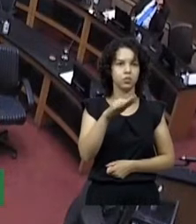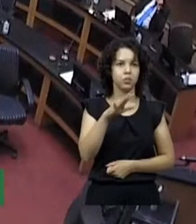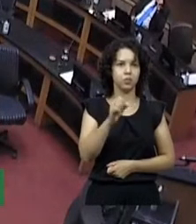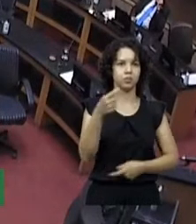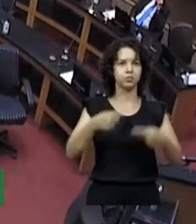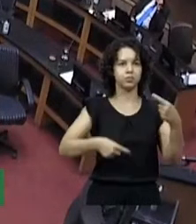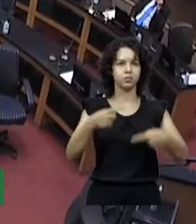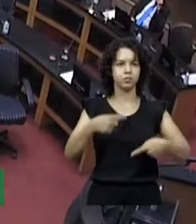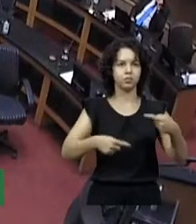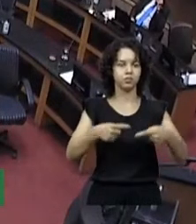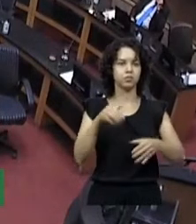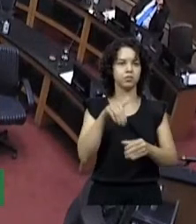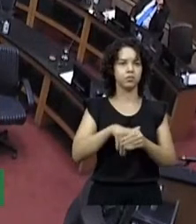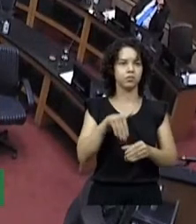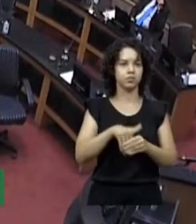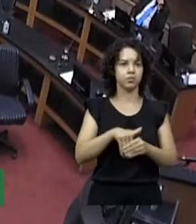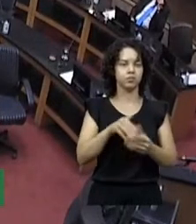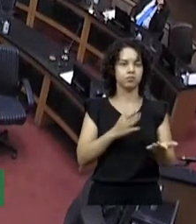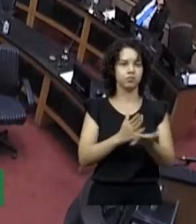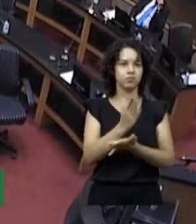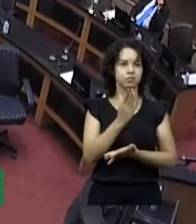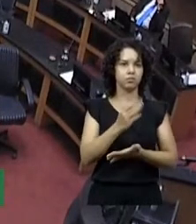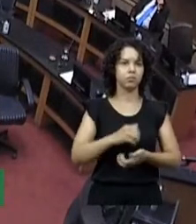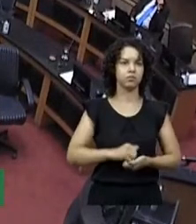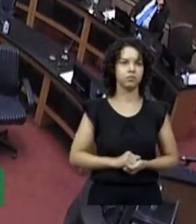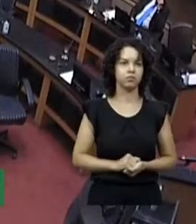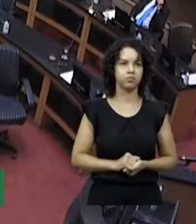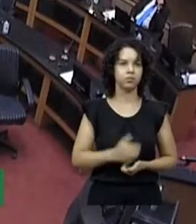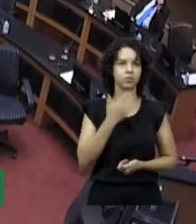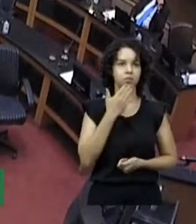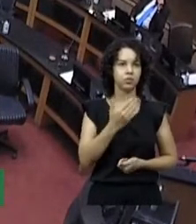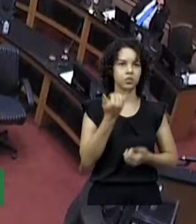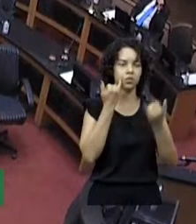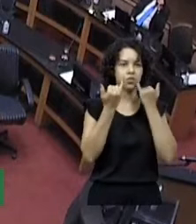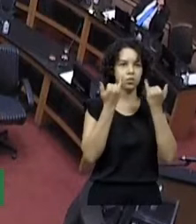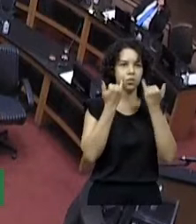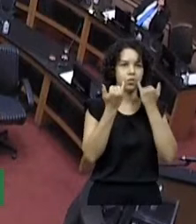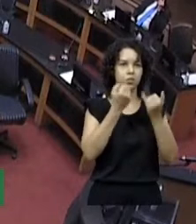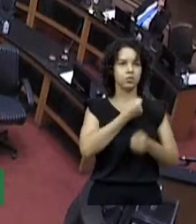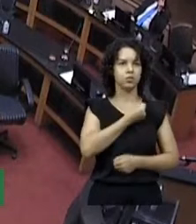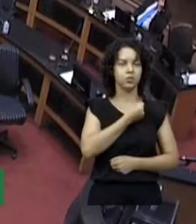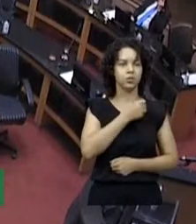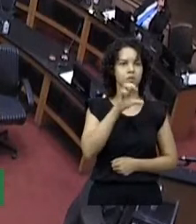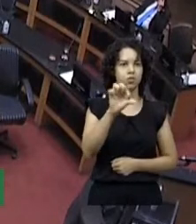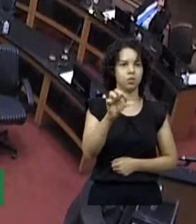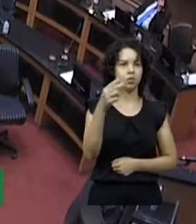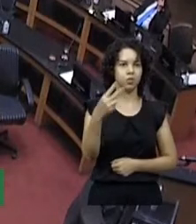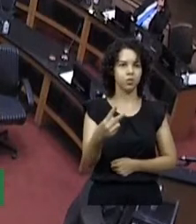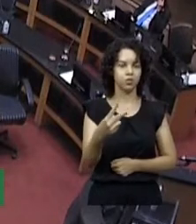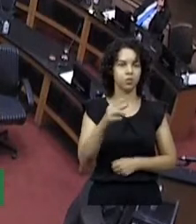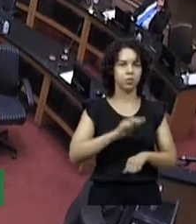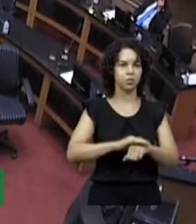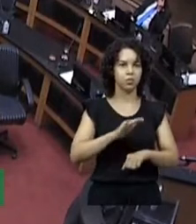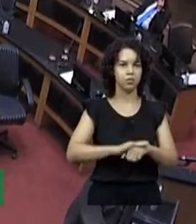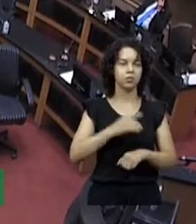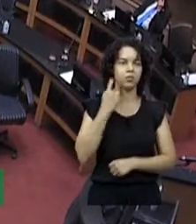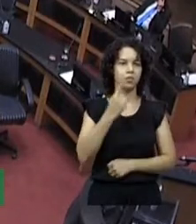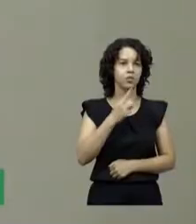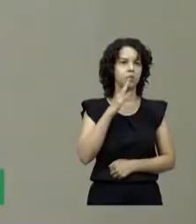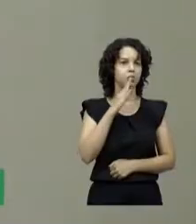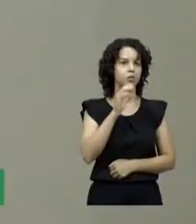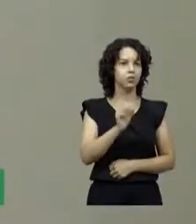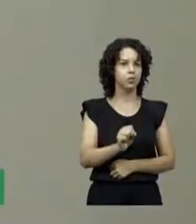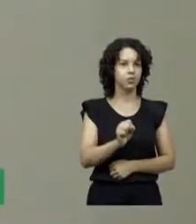queira discutir, em votação, aprovado. Pedido de informação número 92, autor deputado Bruno